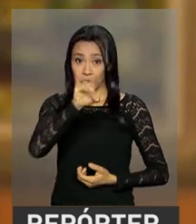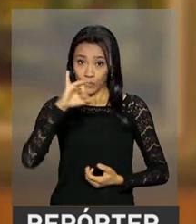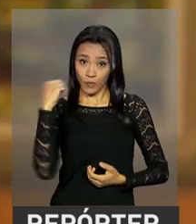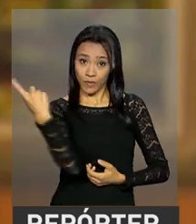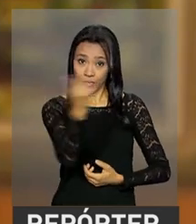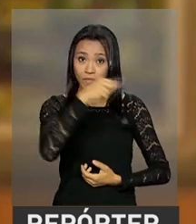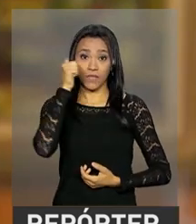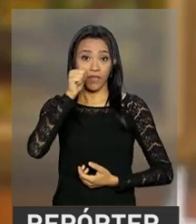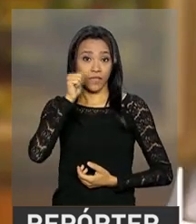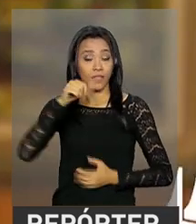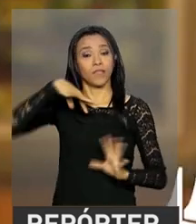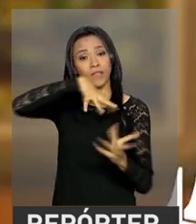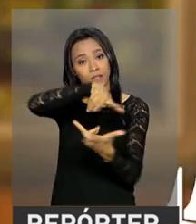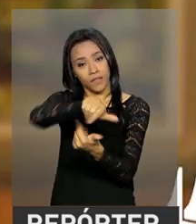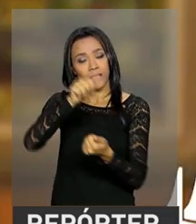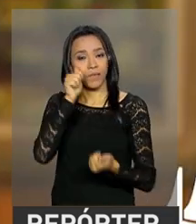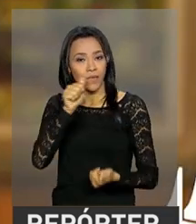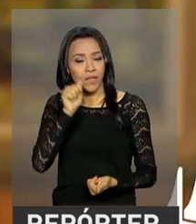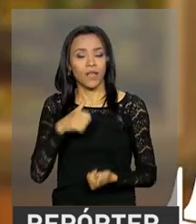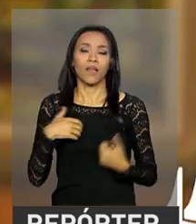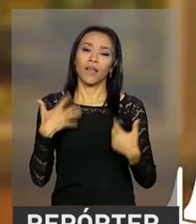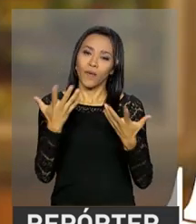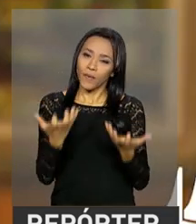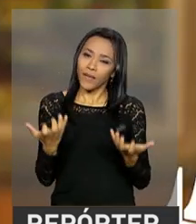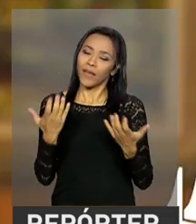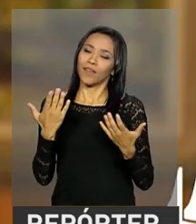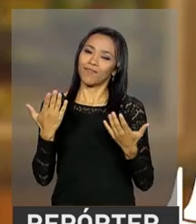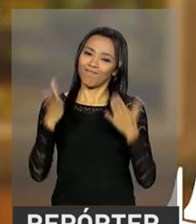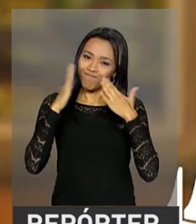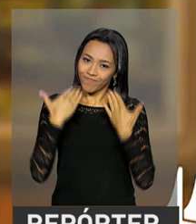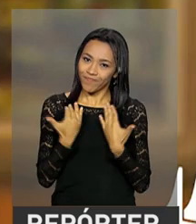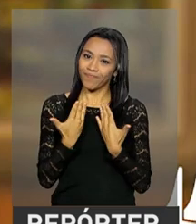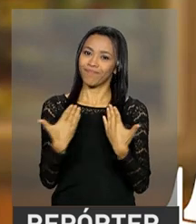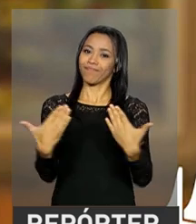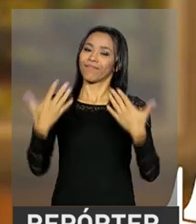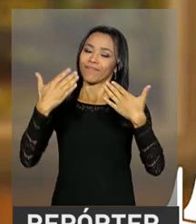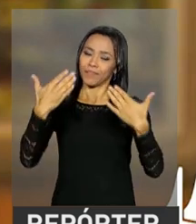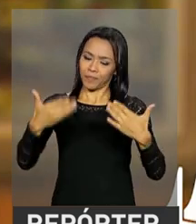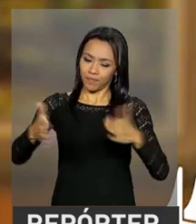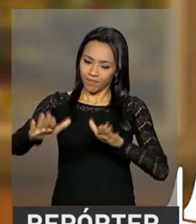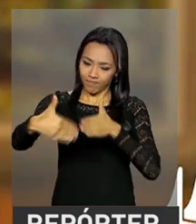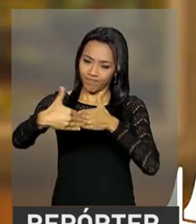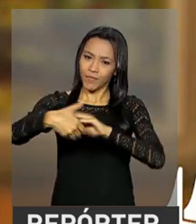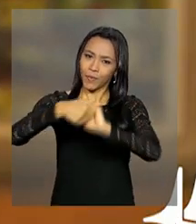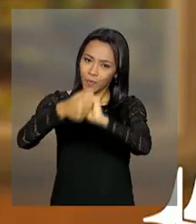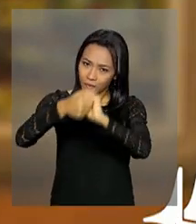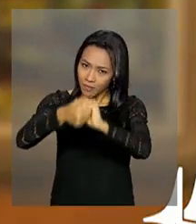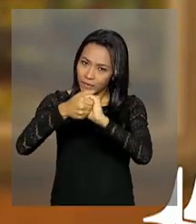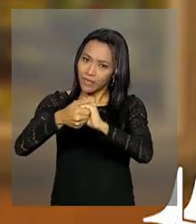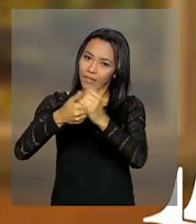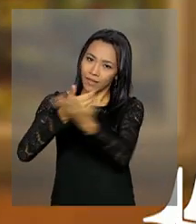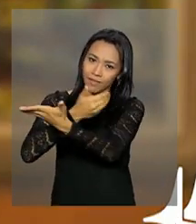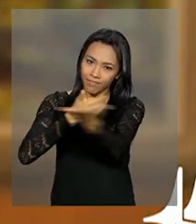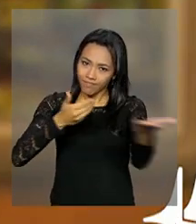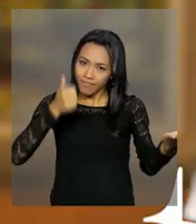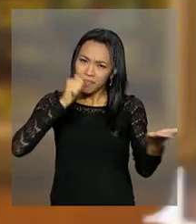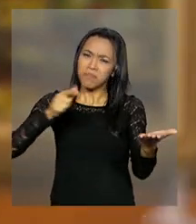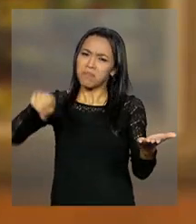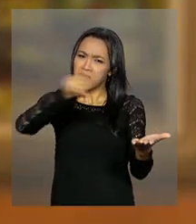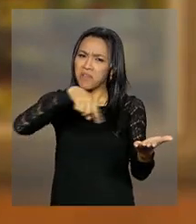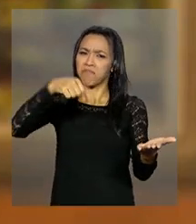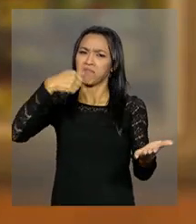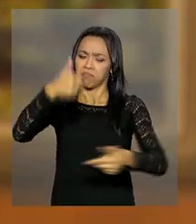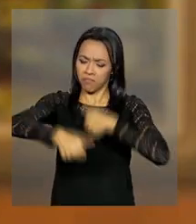Internacional da Mulher, eu quero chegar até a sua presença para cumprimentá-la. Para cumprimentá-la pelo que você